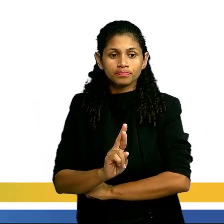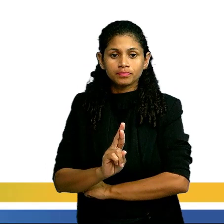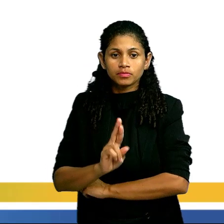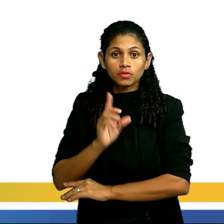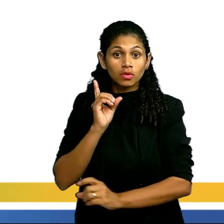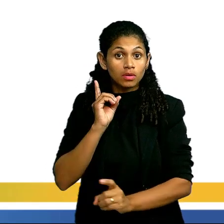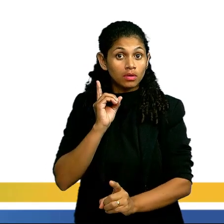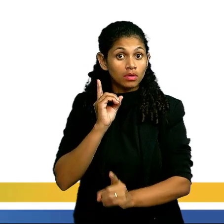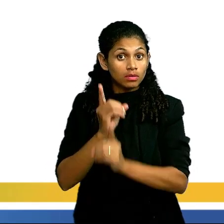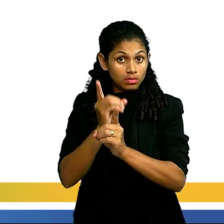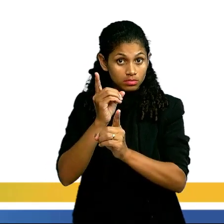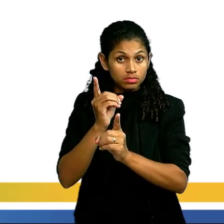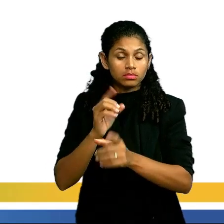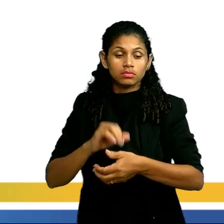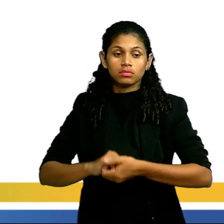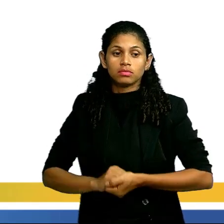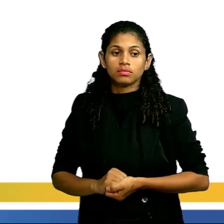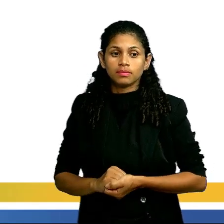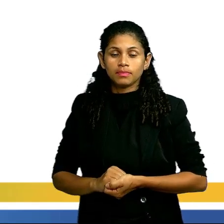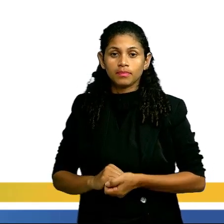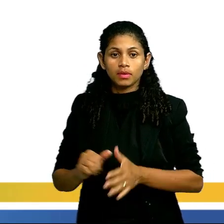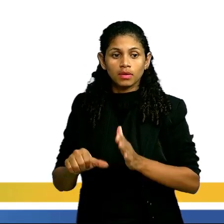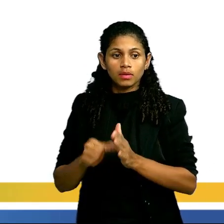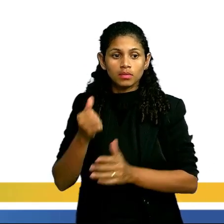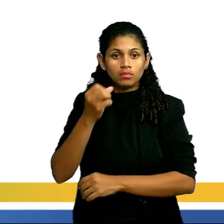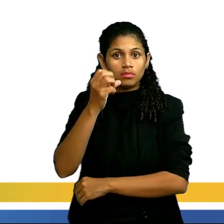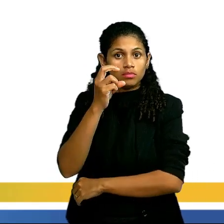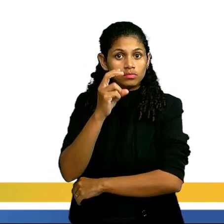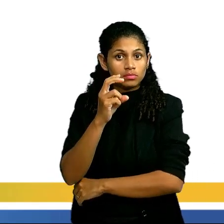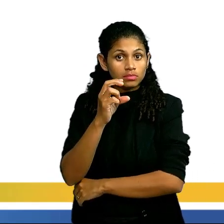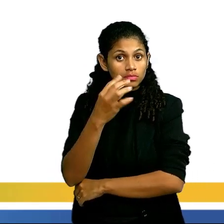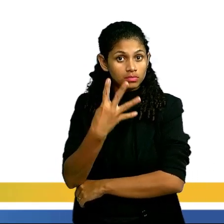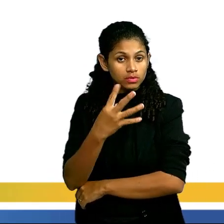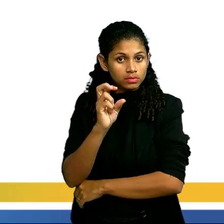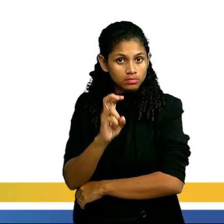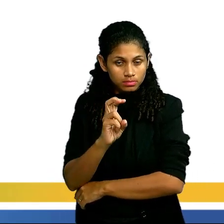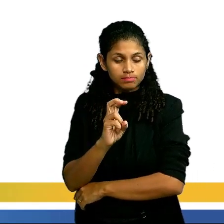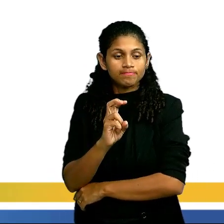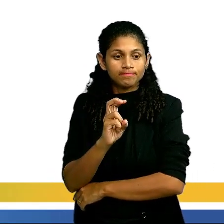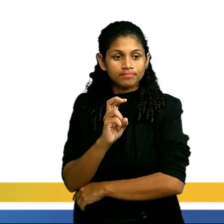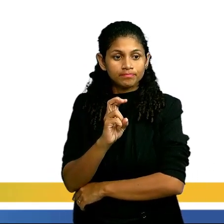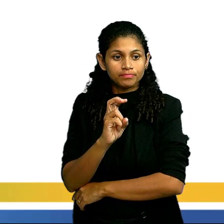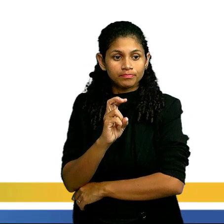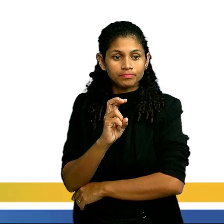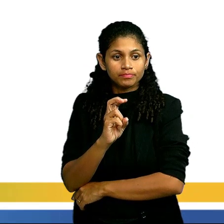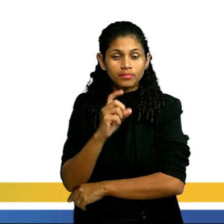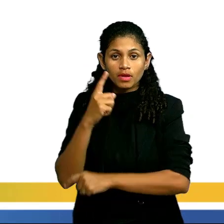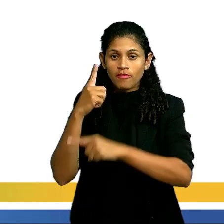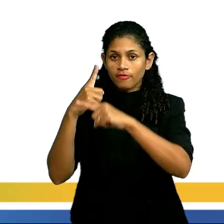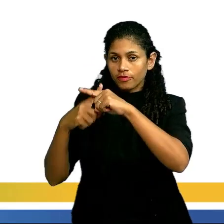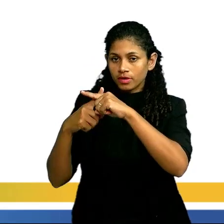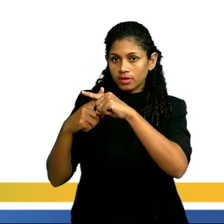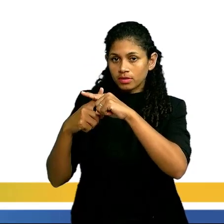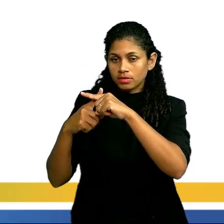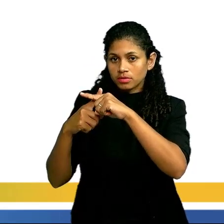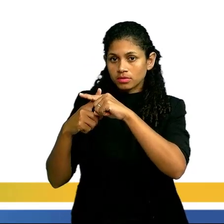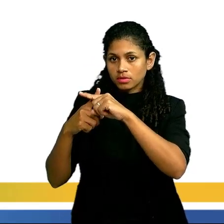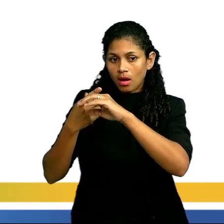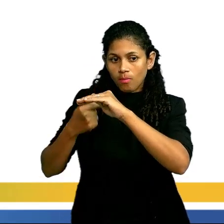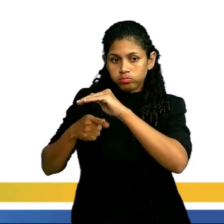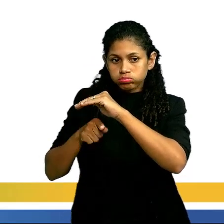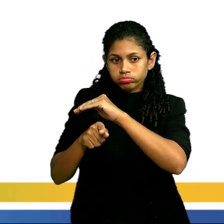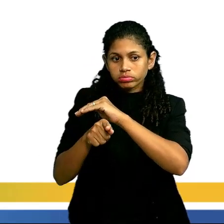a gente achou nesse momento. Primeiro lá em cima, 45, já entra no volume, vezes a